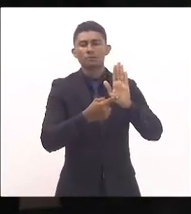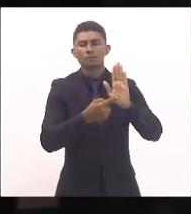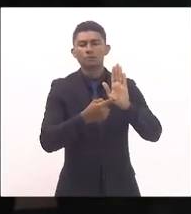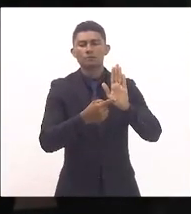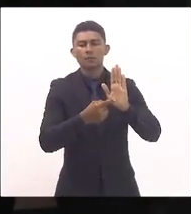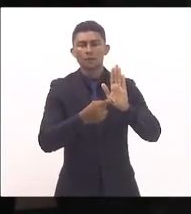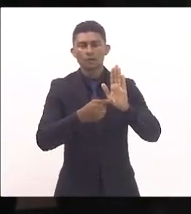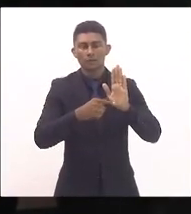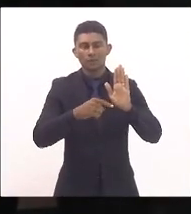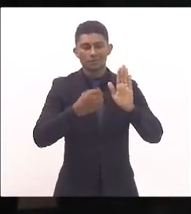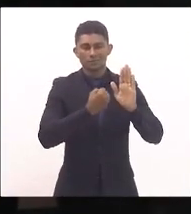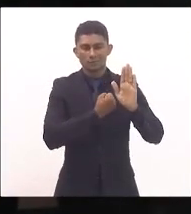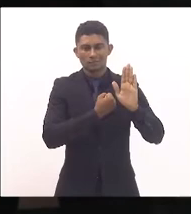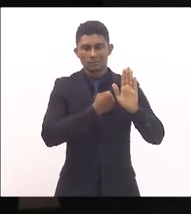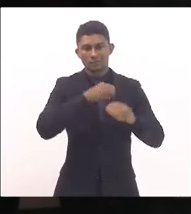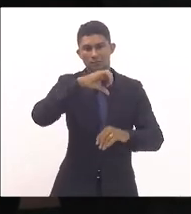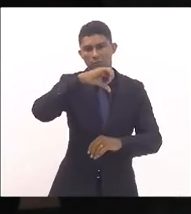o